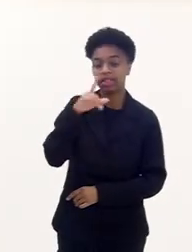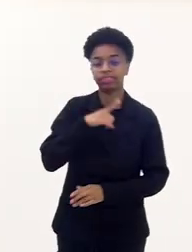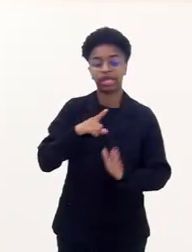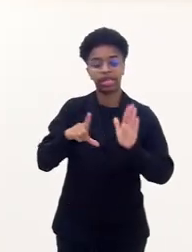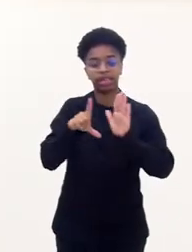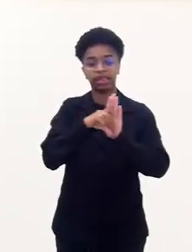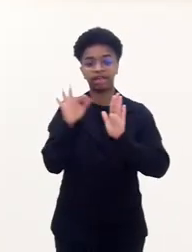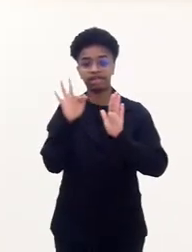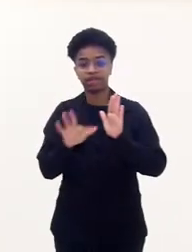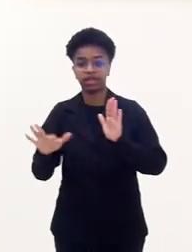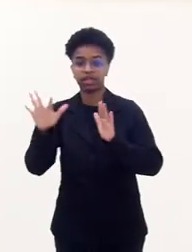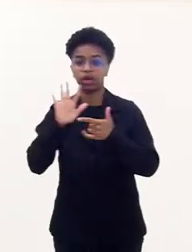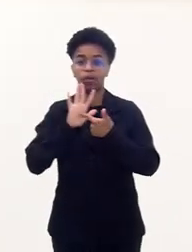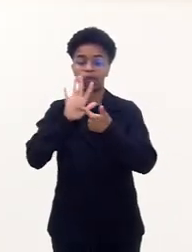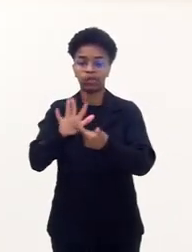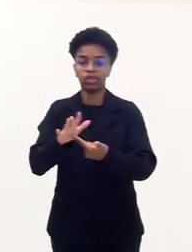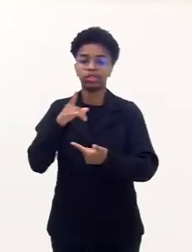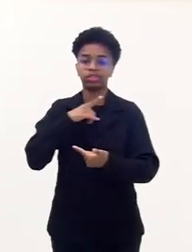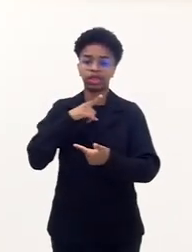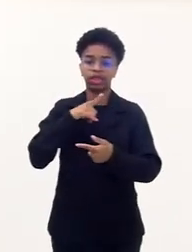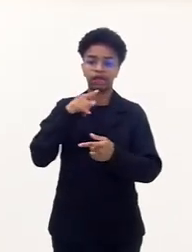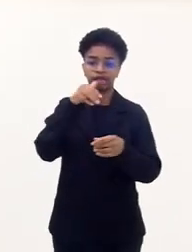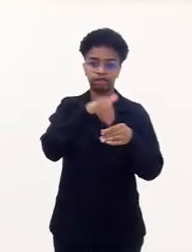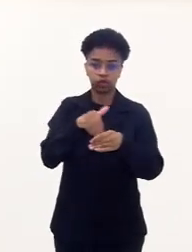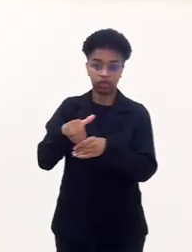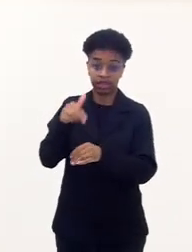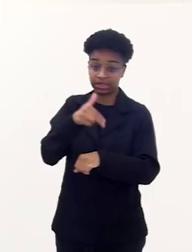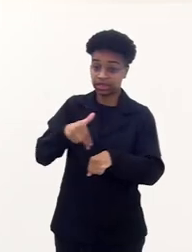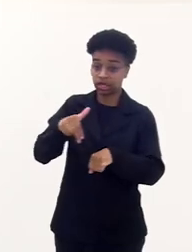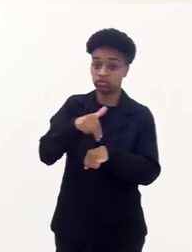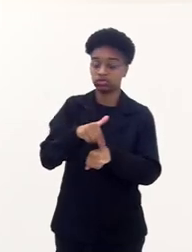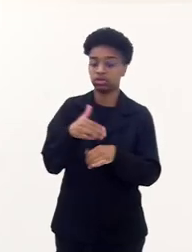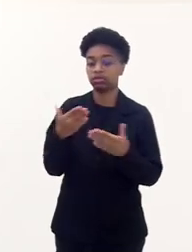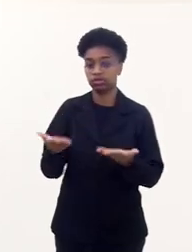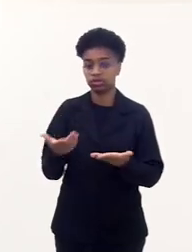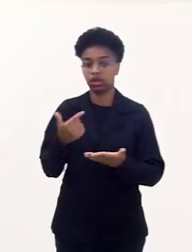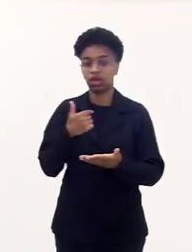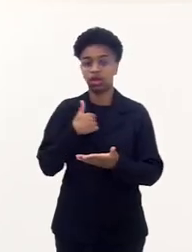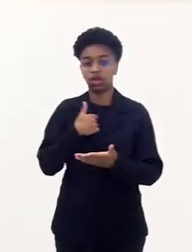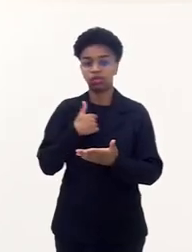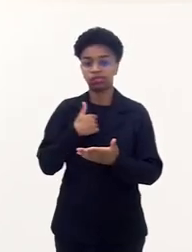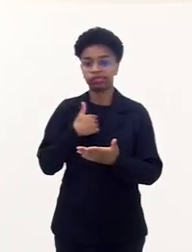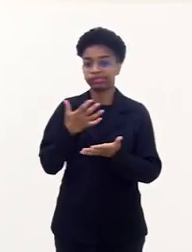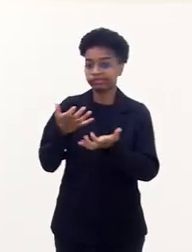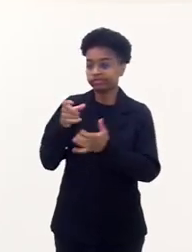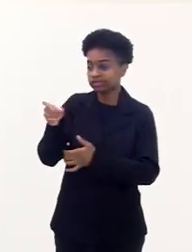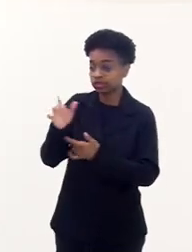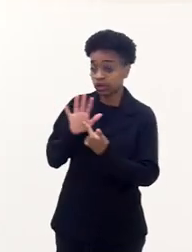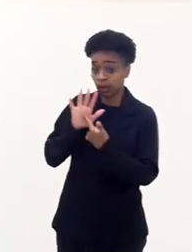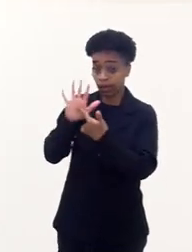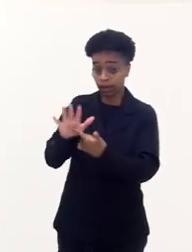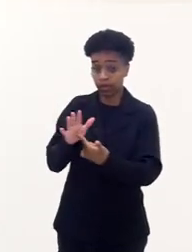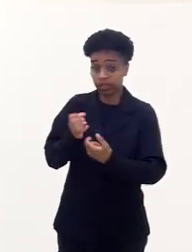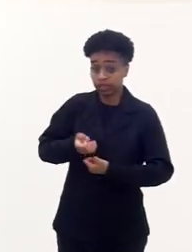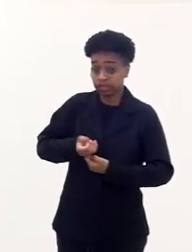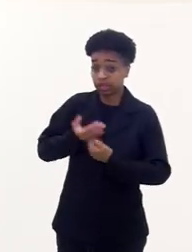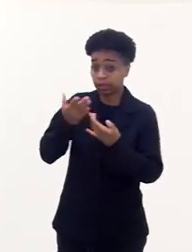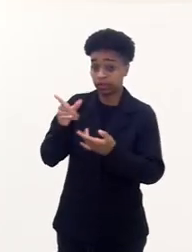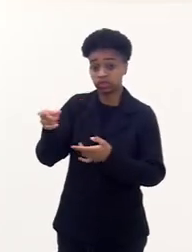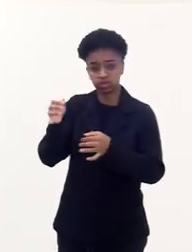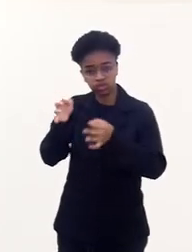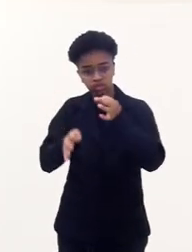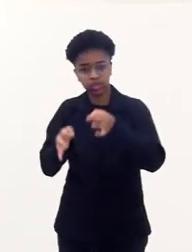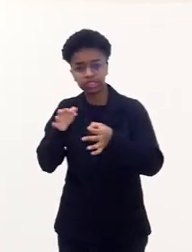que instituiu o processo de escolha nacional e aí Ciro eu queria que você trouxesse aqui um depoimento seu como juiz